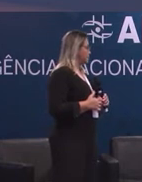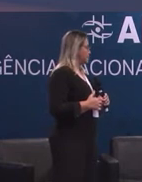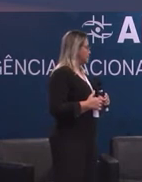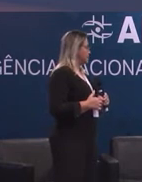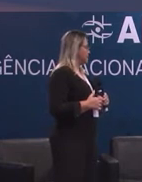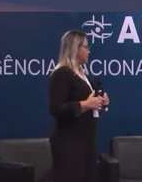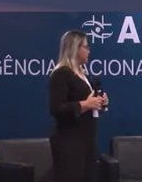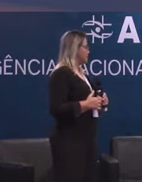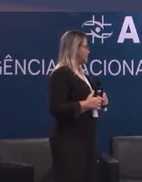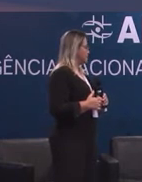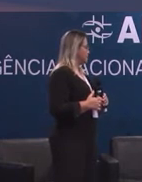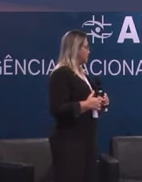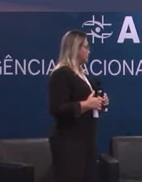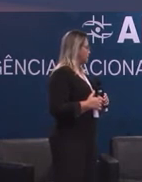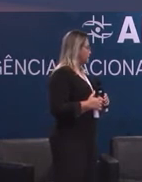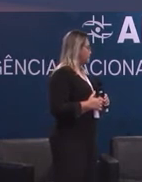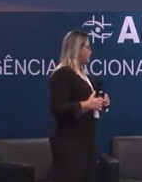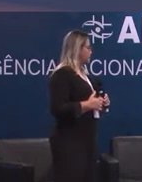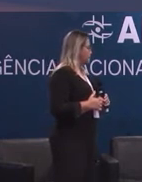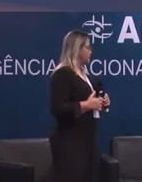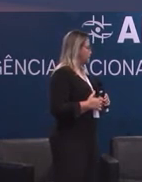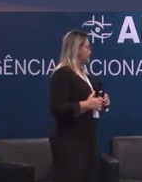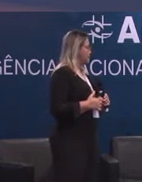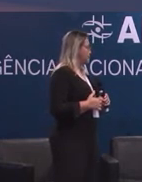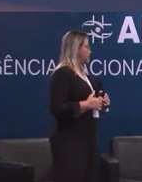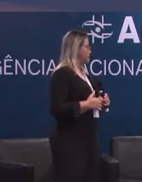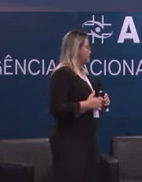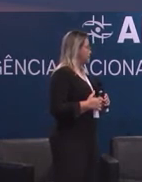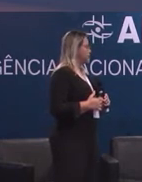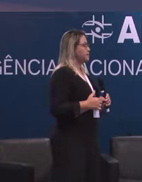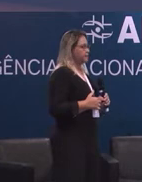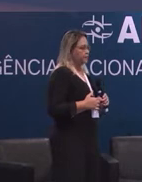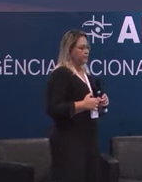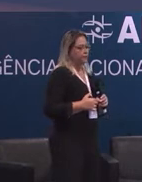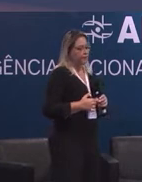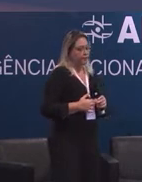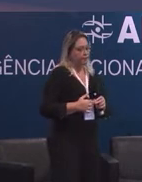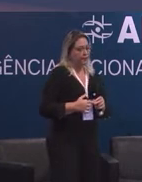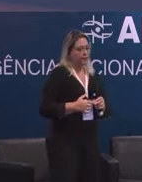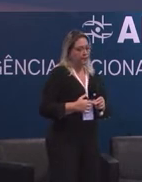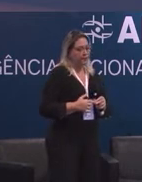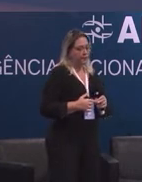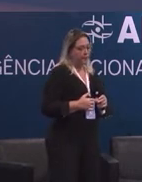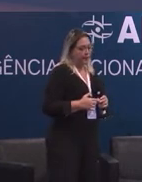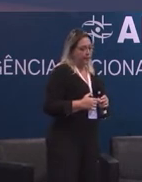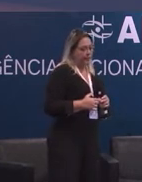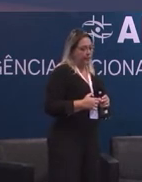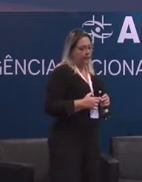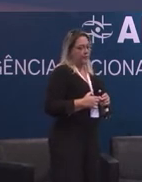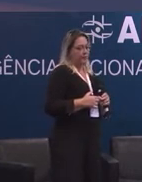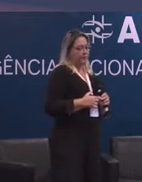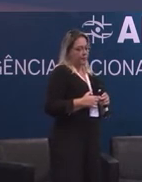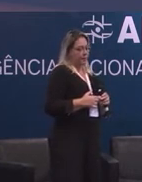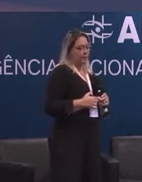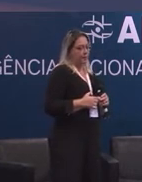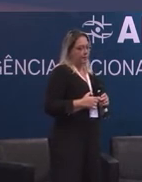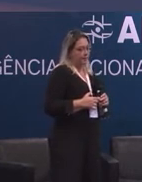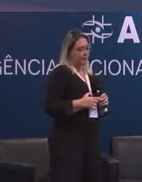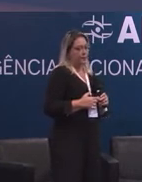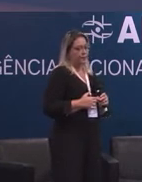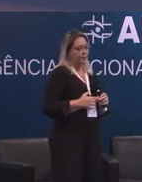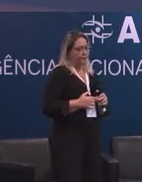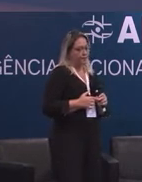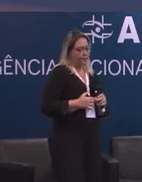regulatório da Anvisa é bem complexo e demorado. Porque não é de uma cabeça, eu quero mudar,